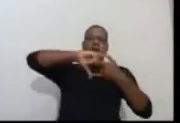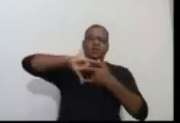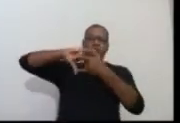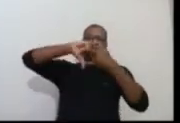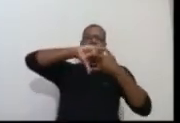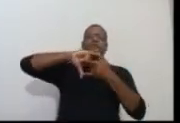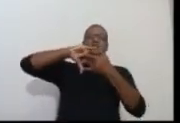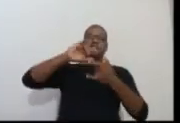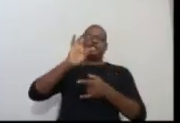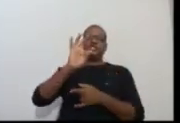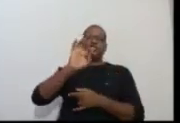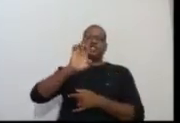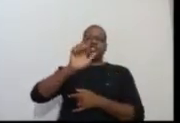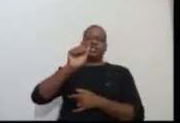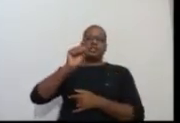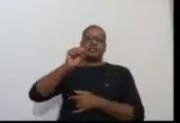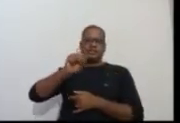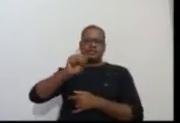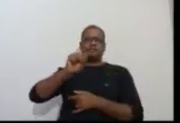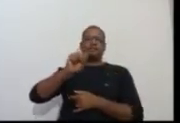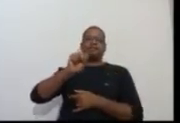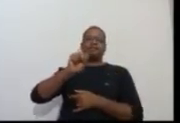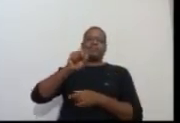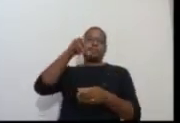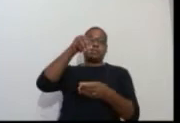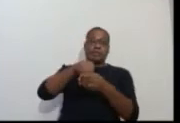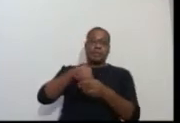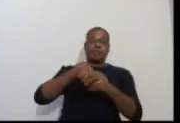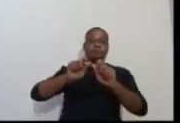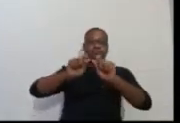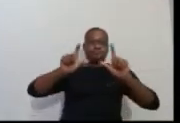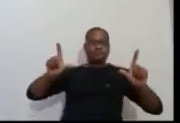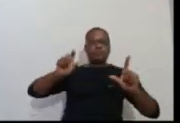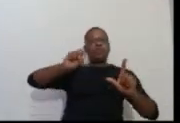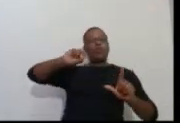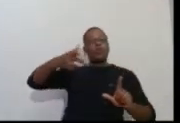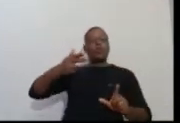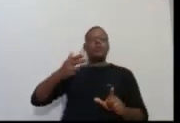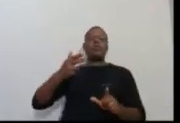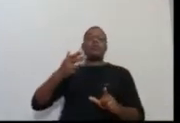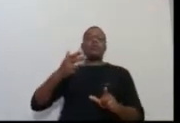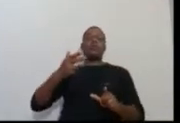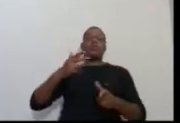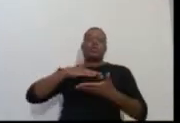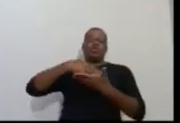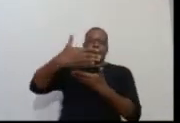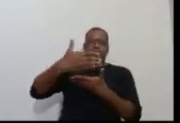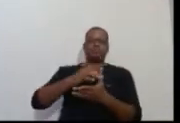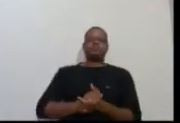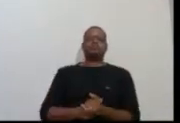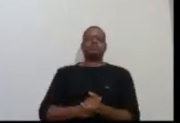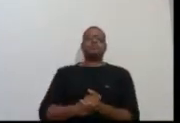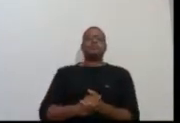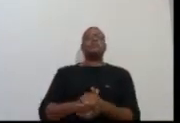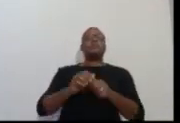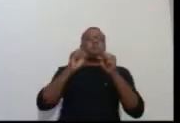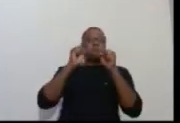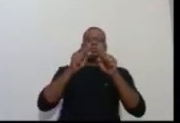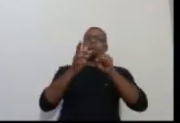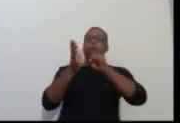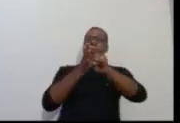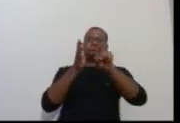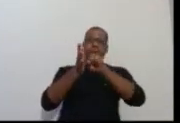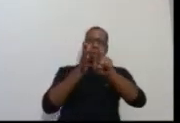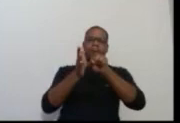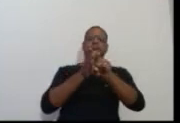chat de perguntas e respostas, você poderá interagir, enviar perguntas, tirar dúvidas durante esses 3 dias.